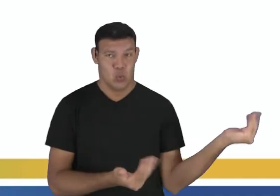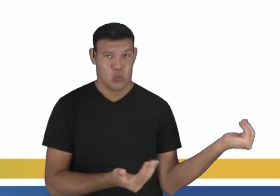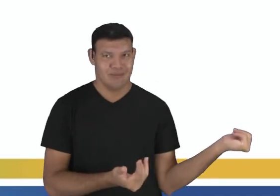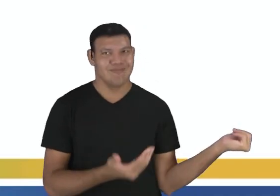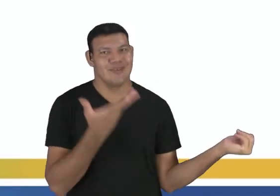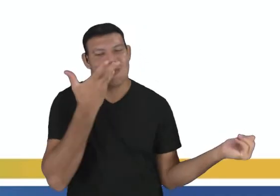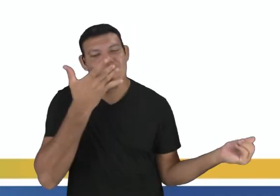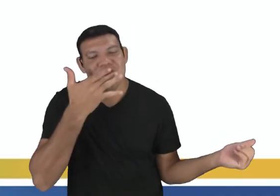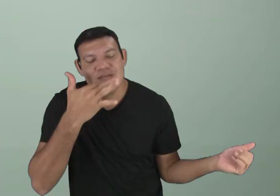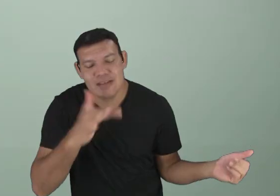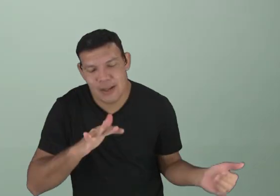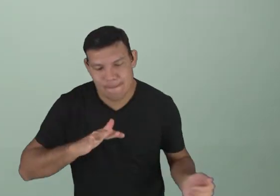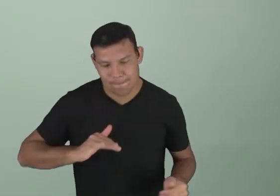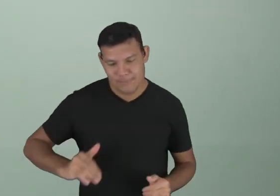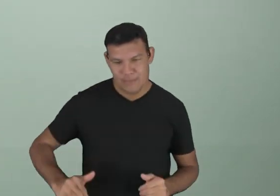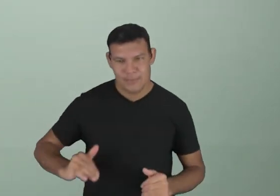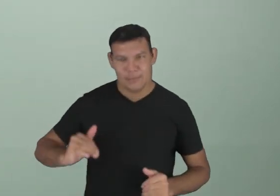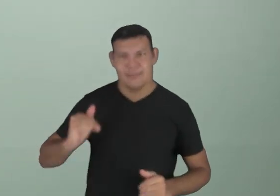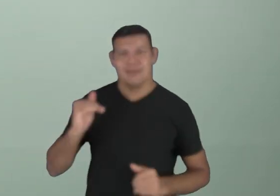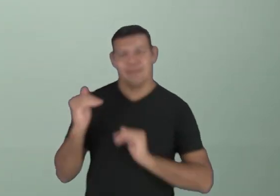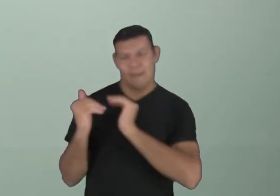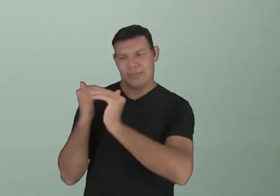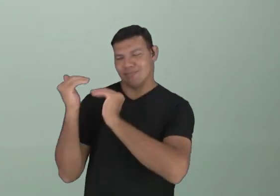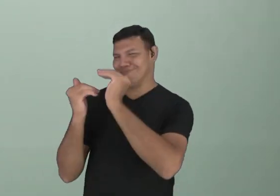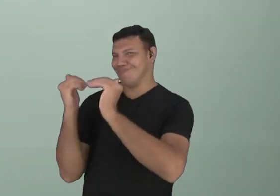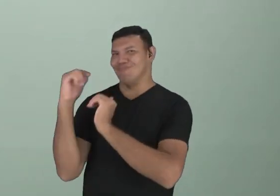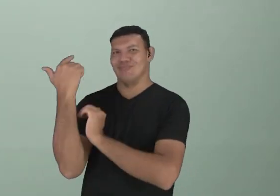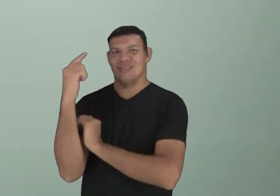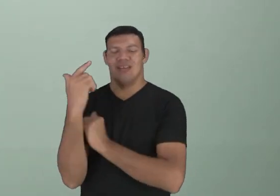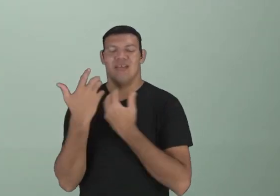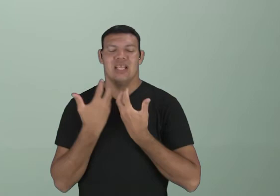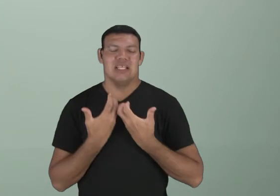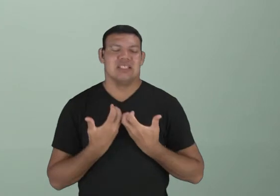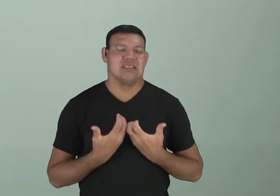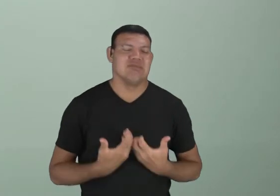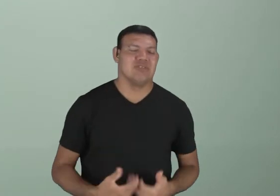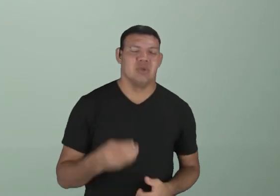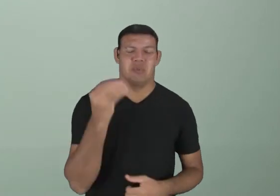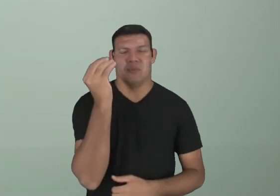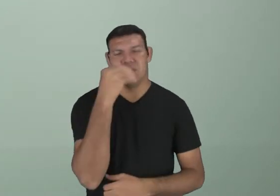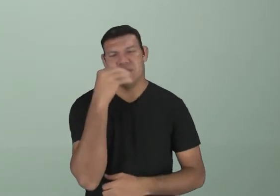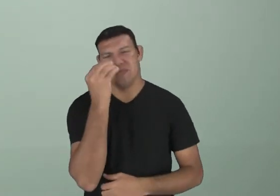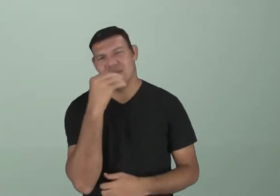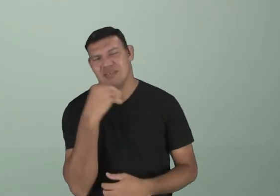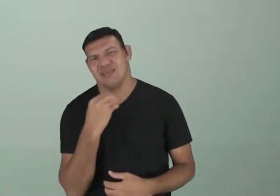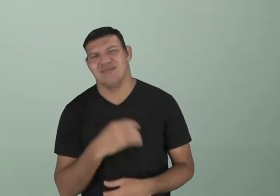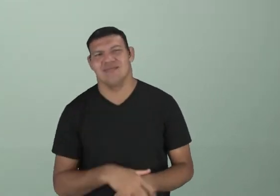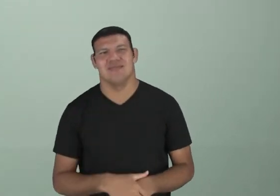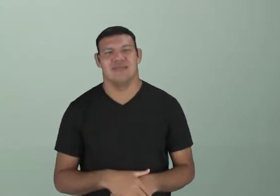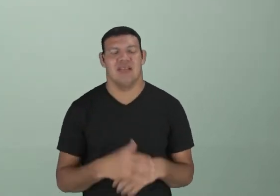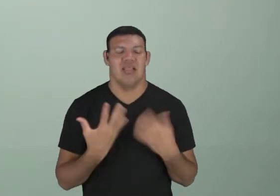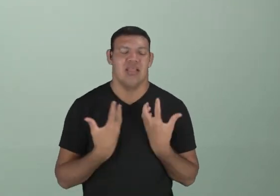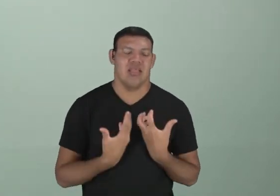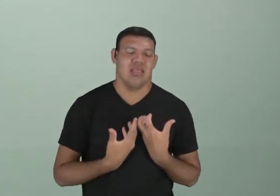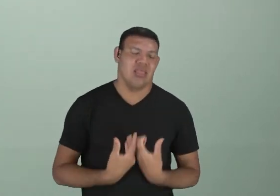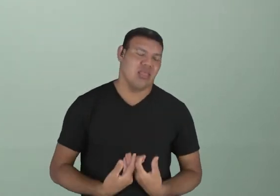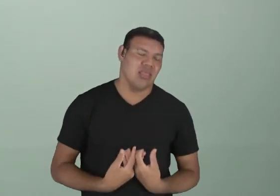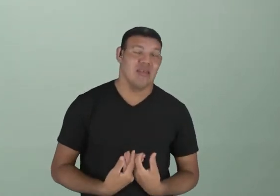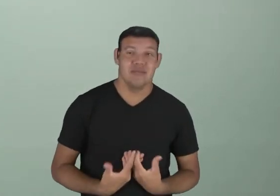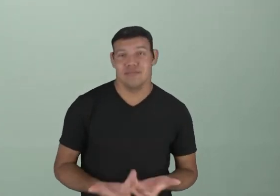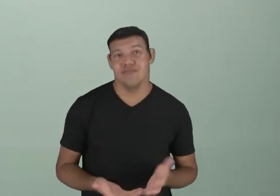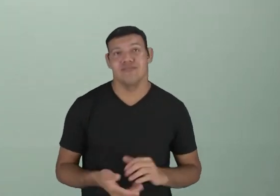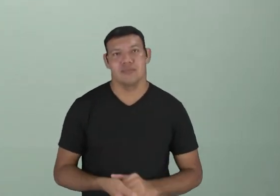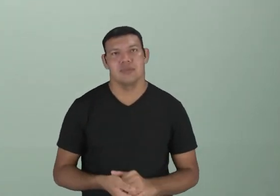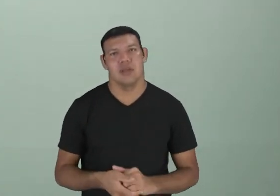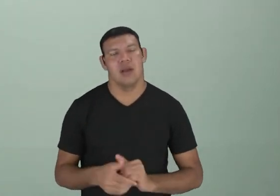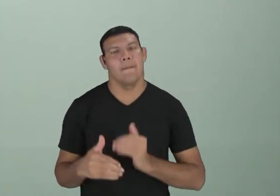às crianças mais novas, né? Elas vão ter atrasos ali no desenvolvimento, serão crianças mais cansadas, fracas, anêmicas, tá? Prejudica